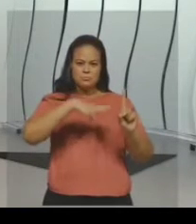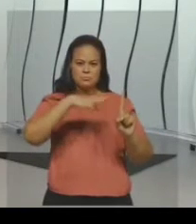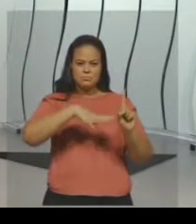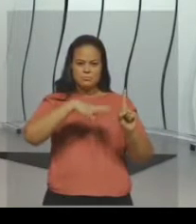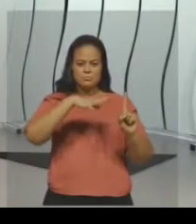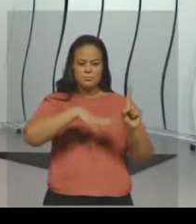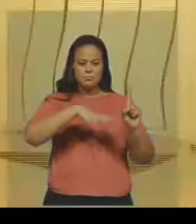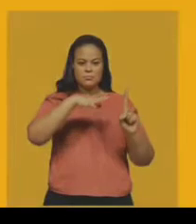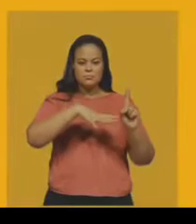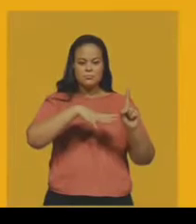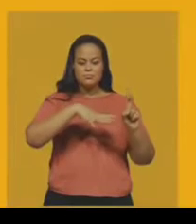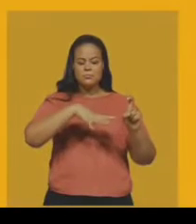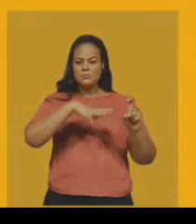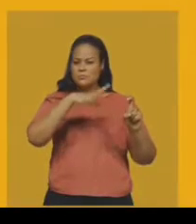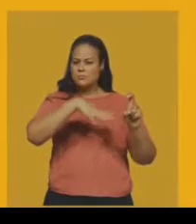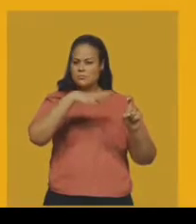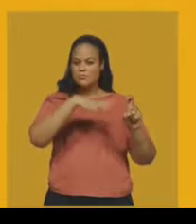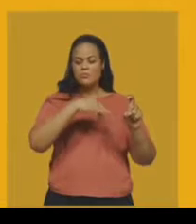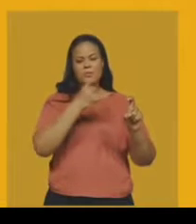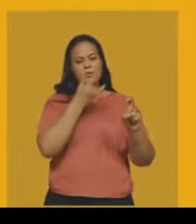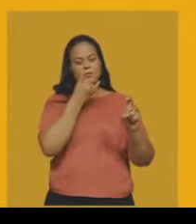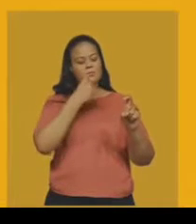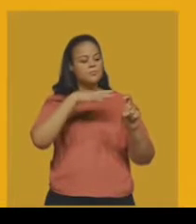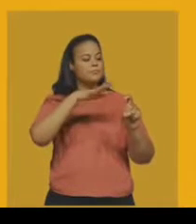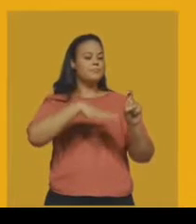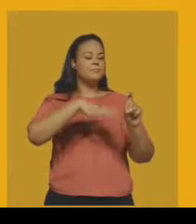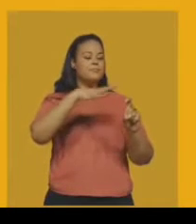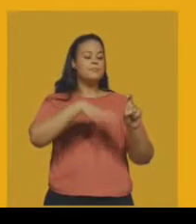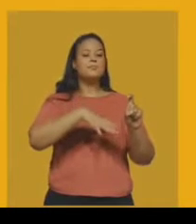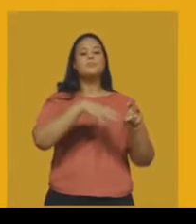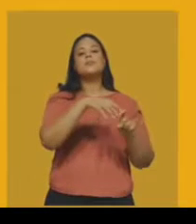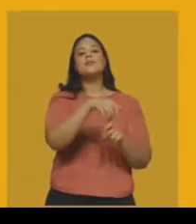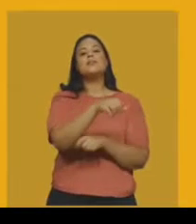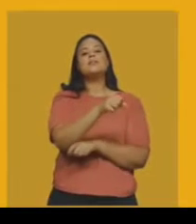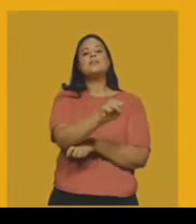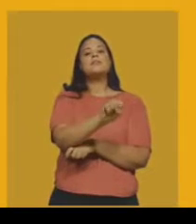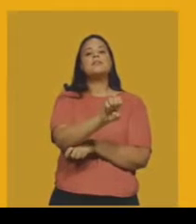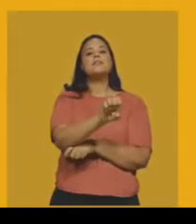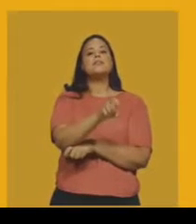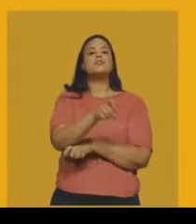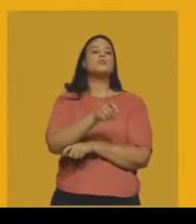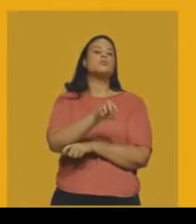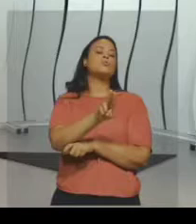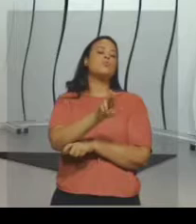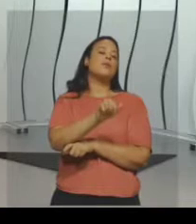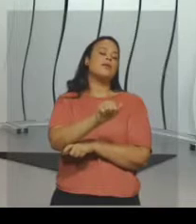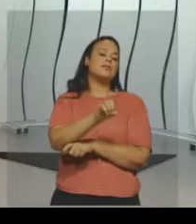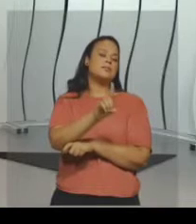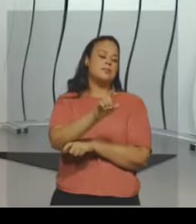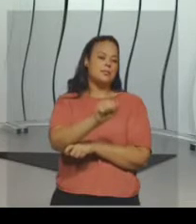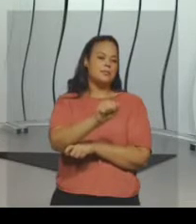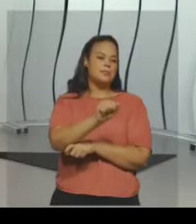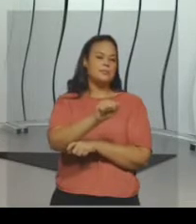que uma bactéria pode fazer uma ponte uma com a outra aqui, ó, e com isso pode permitir